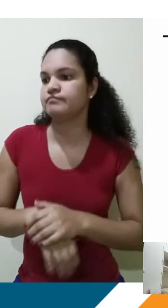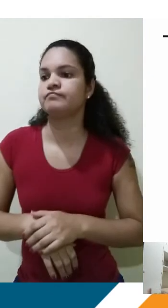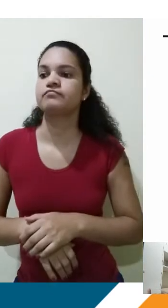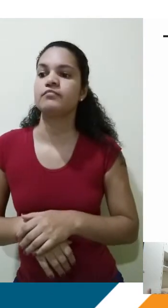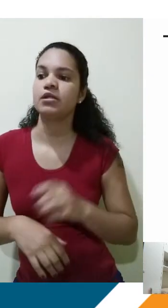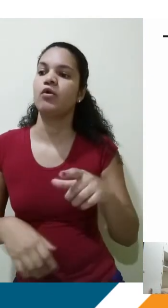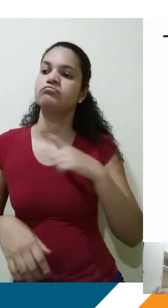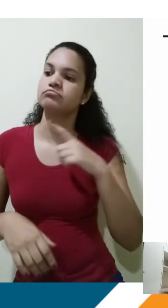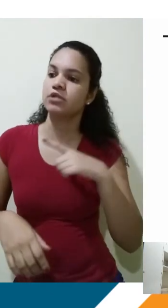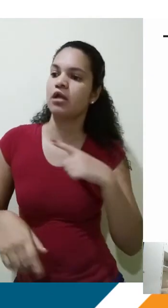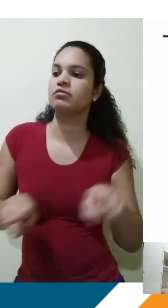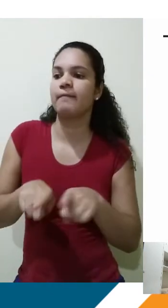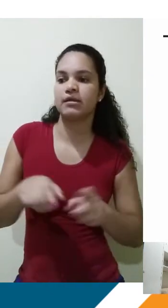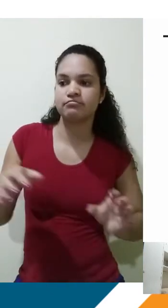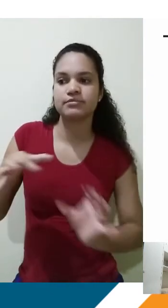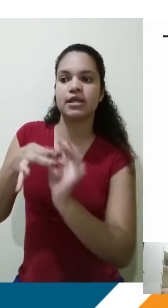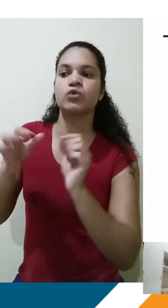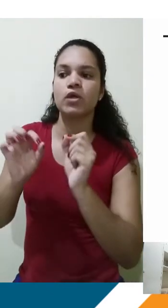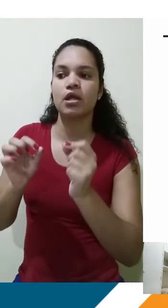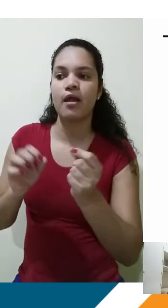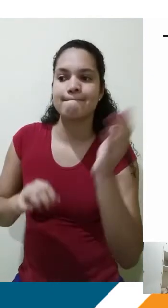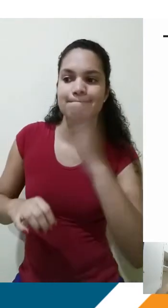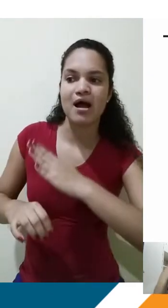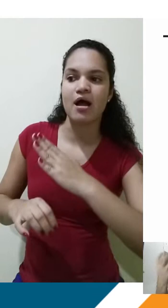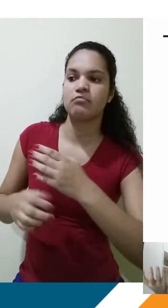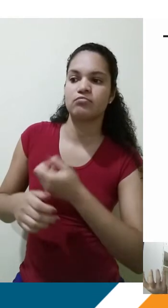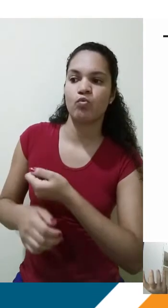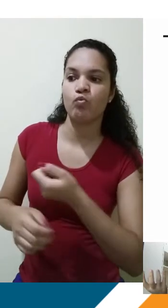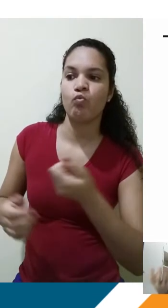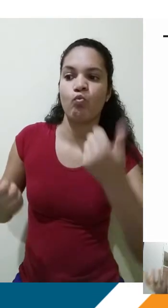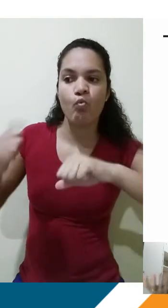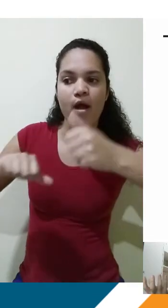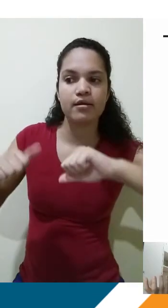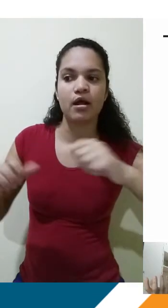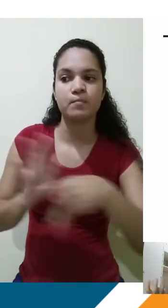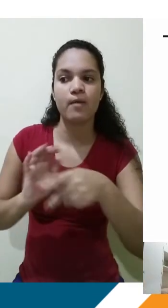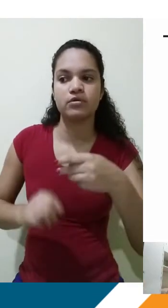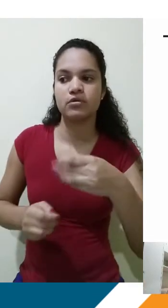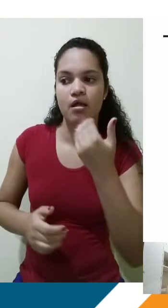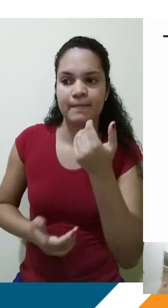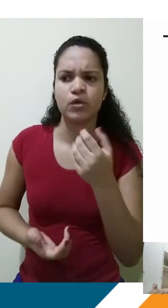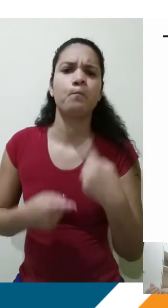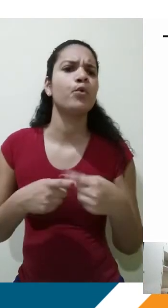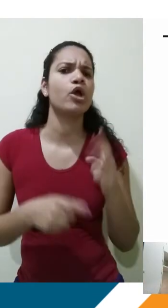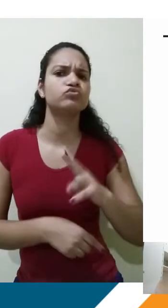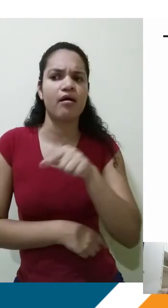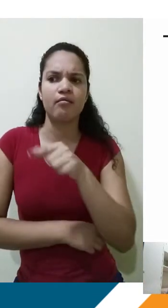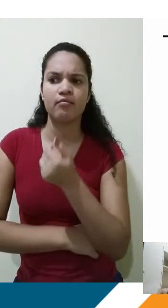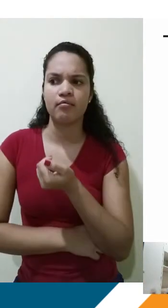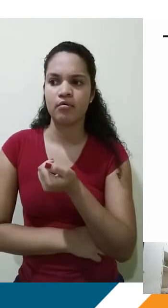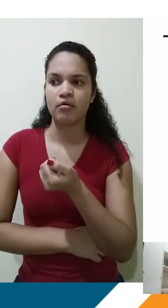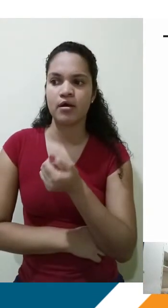má qualidade dos alimentos. Ou seja, não está ligado apenas a uma coisa, mas também a outra. Por que usar essa estrutura? Para evitar de colocar o